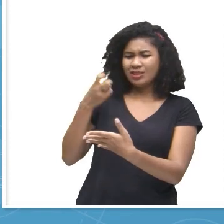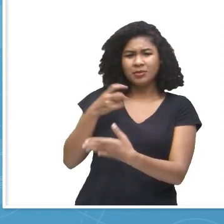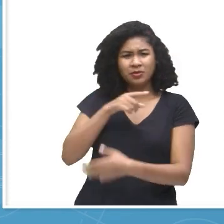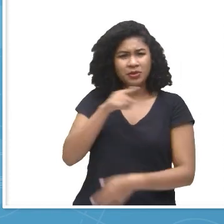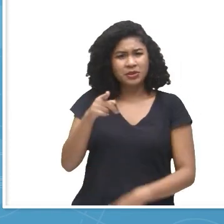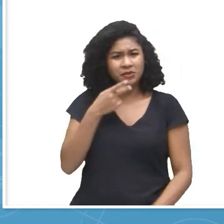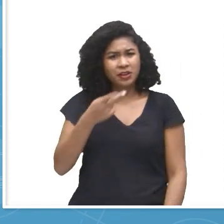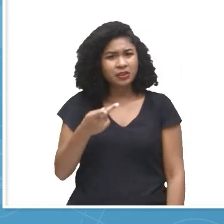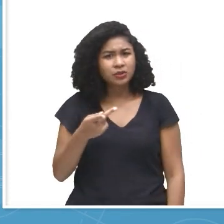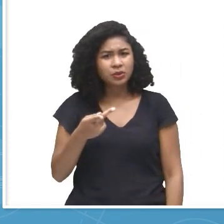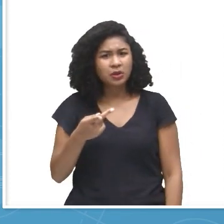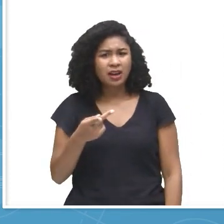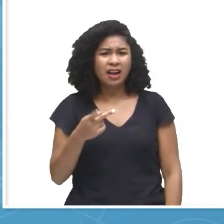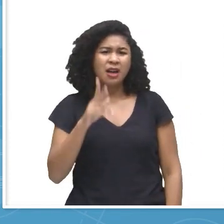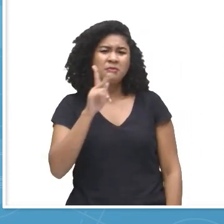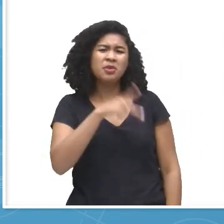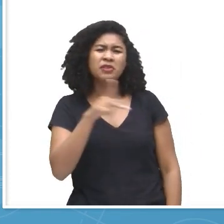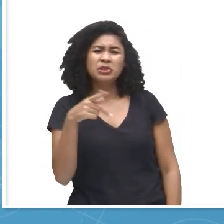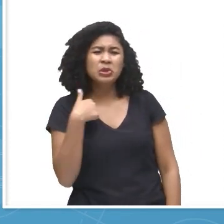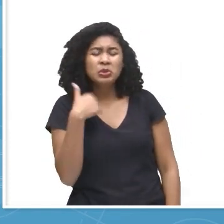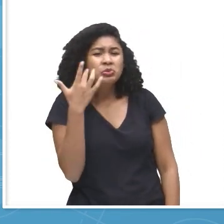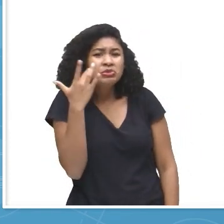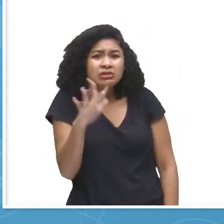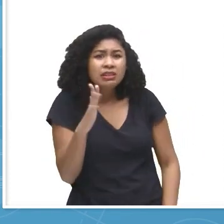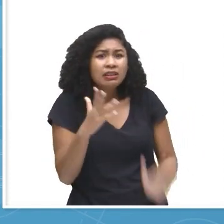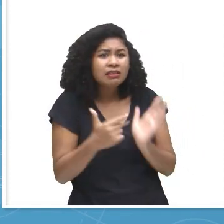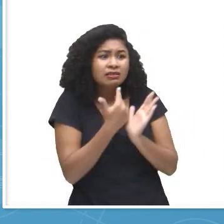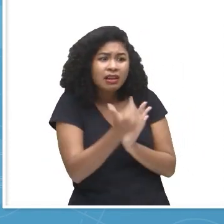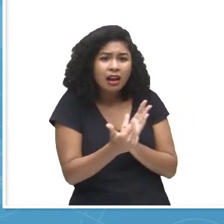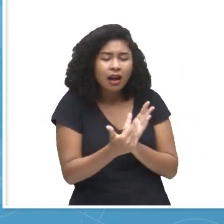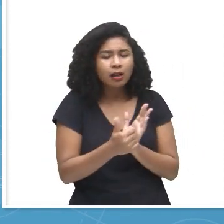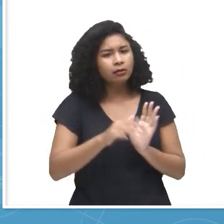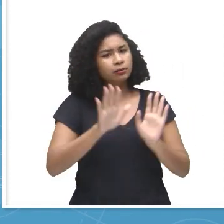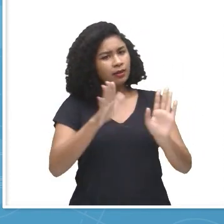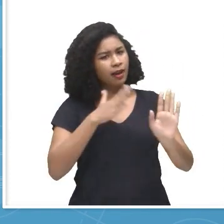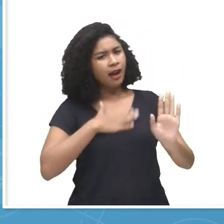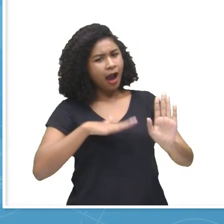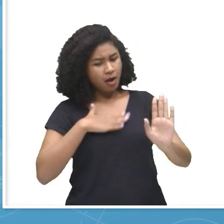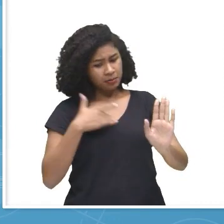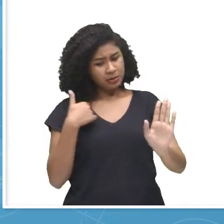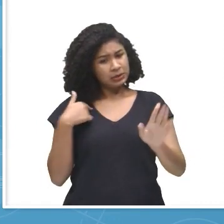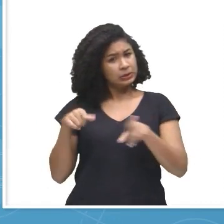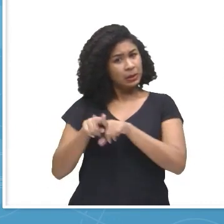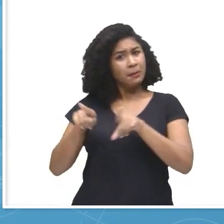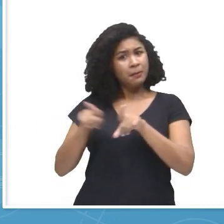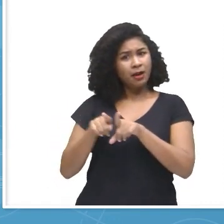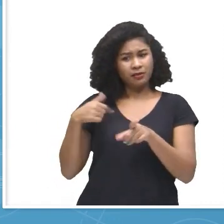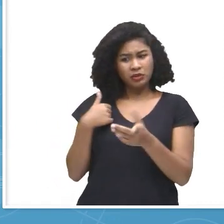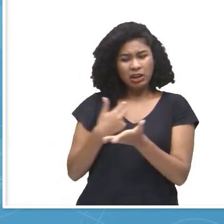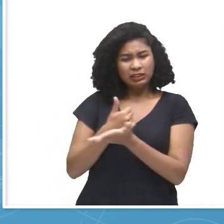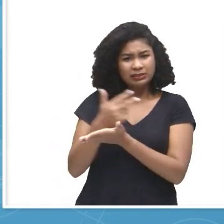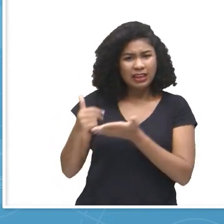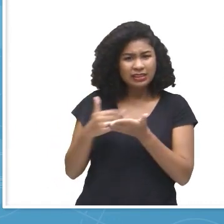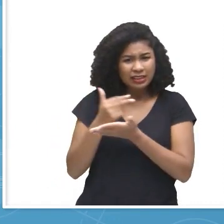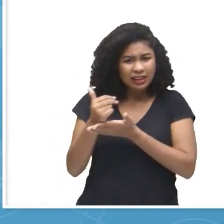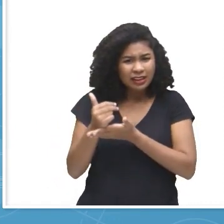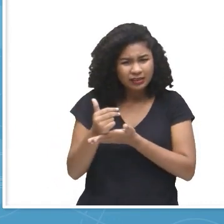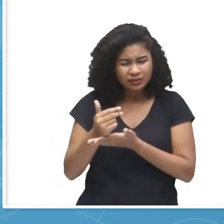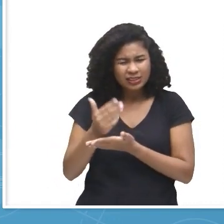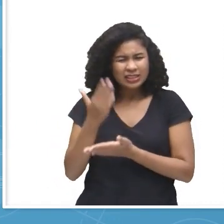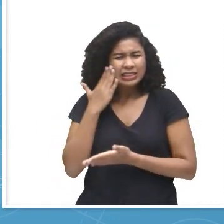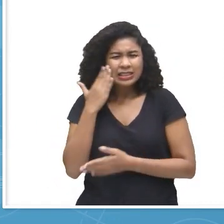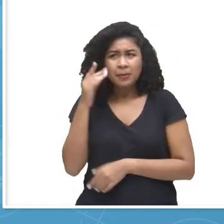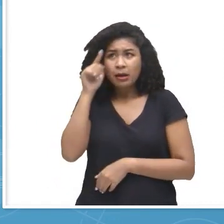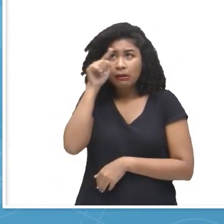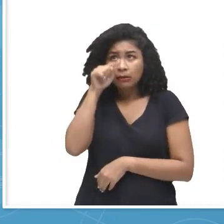sei desenhar, tá? Só para vocês ficarem sabendo, assim. Os meus bonequinhos, para vocês terem noção, é aqueles bonecos de palito que a gente fala, que é uma bolinha, que é a cabeça,